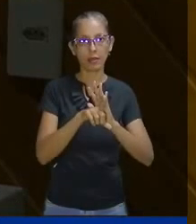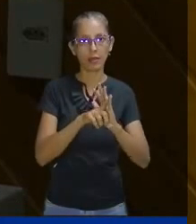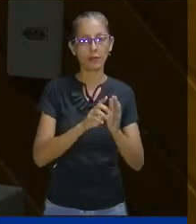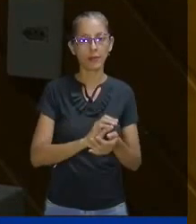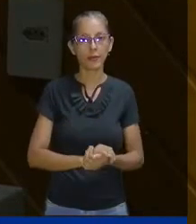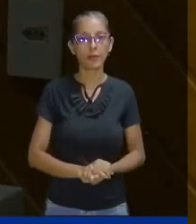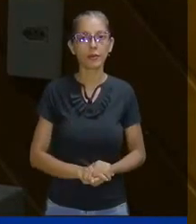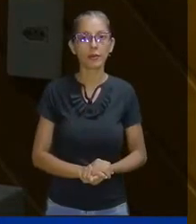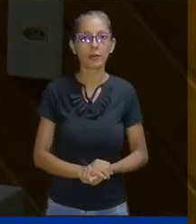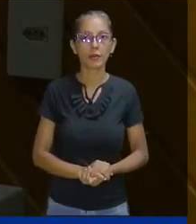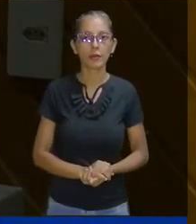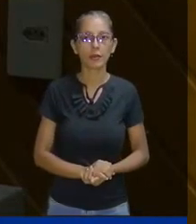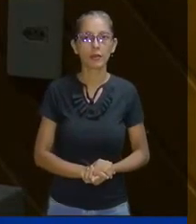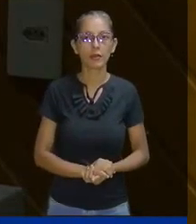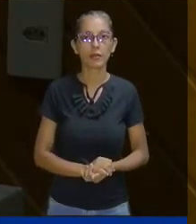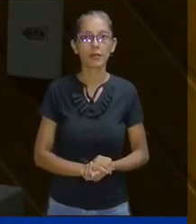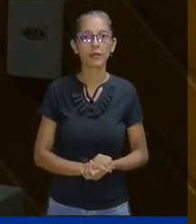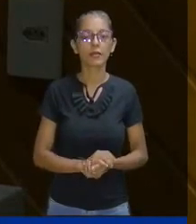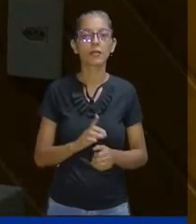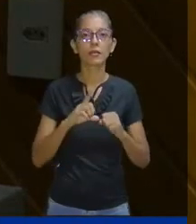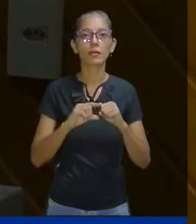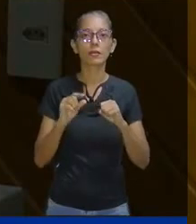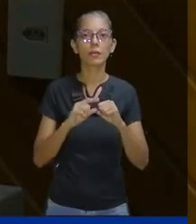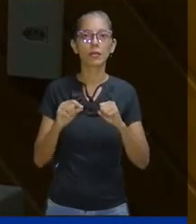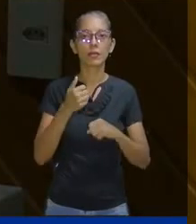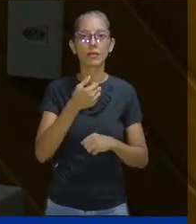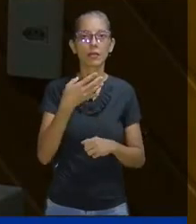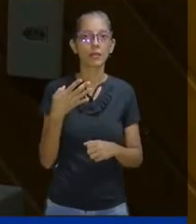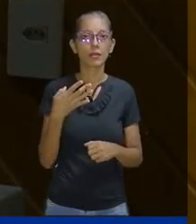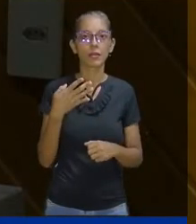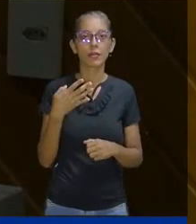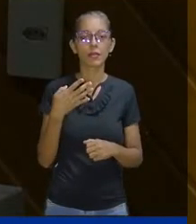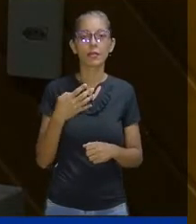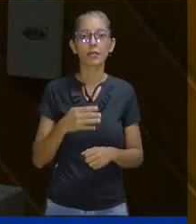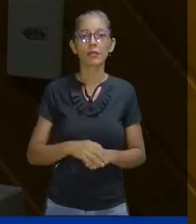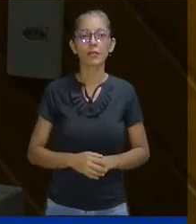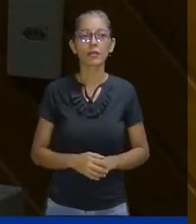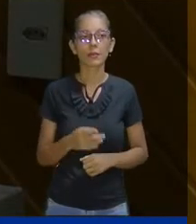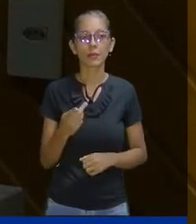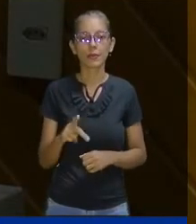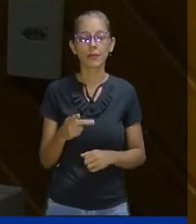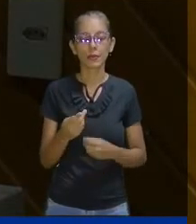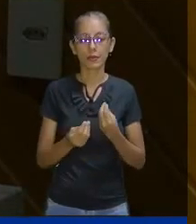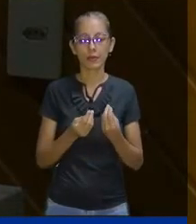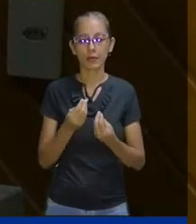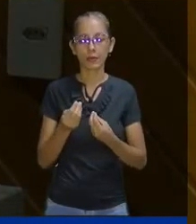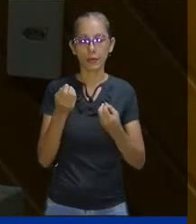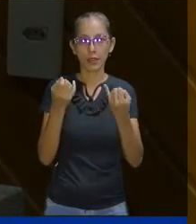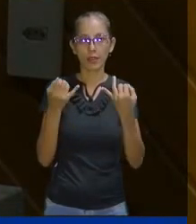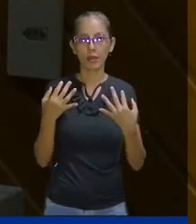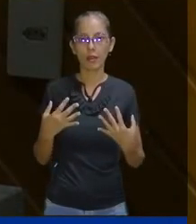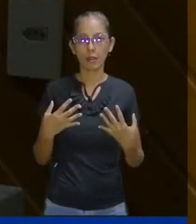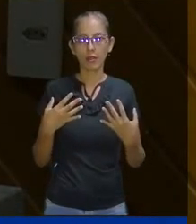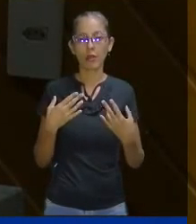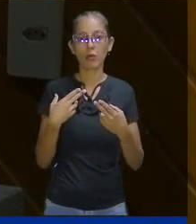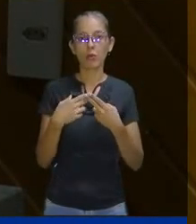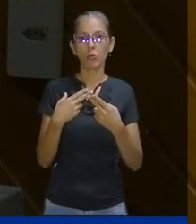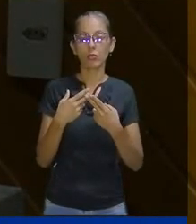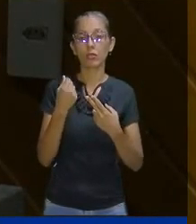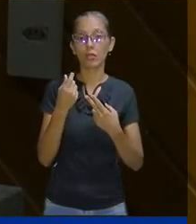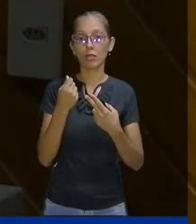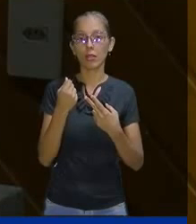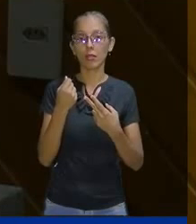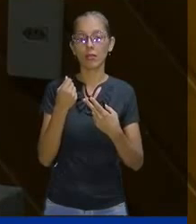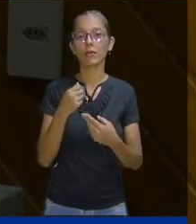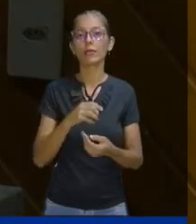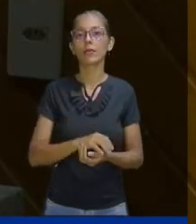Com efeito, o artigo 14 da resolução do TSE 23.607 prescreve que o uso de recursos financeiros para o pagamento de gastos eleitorais